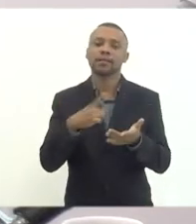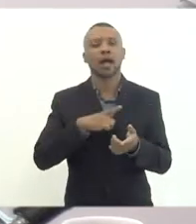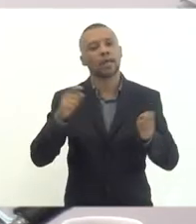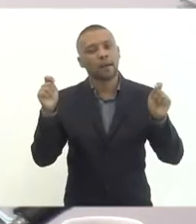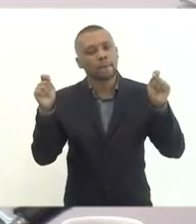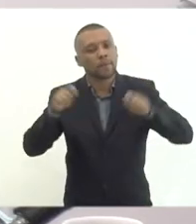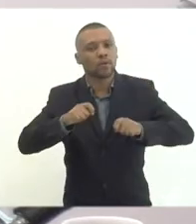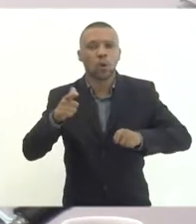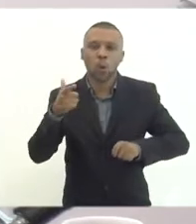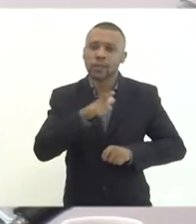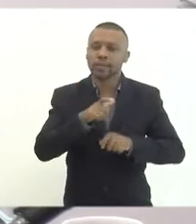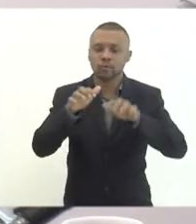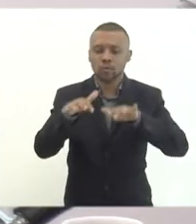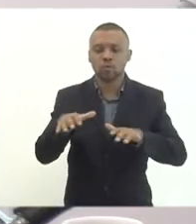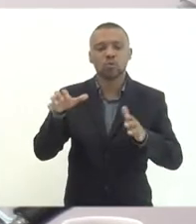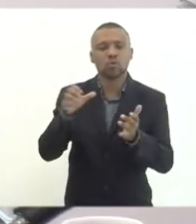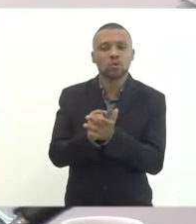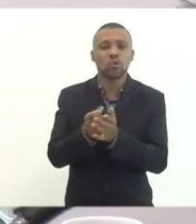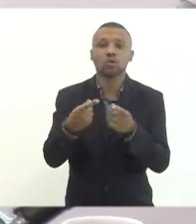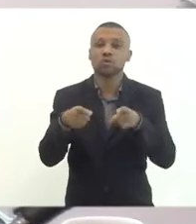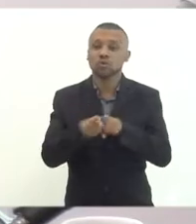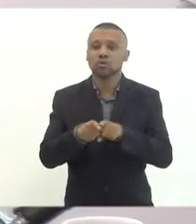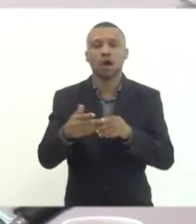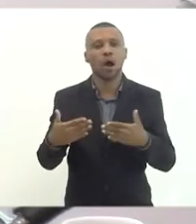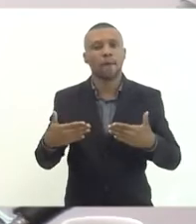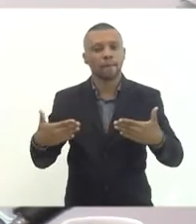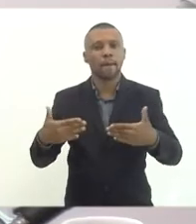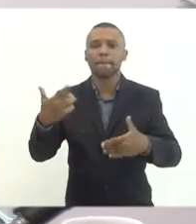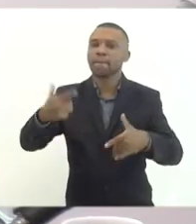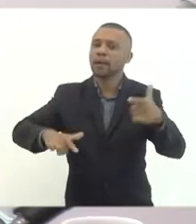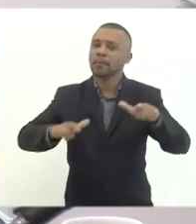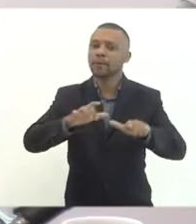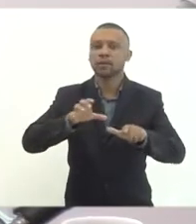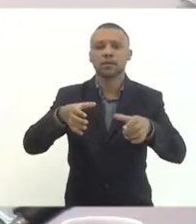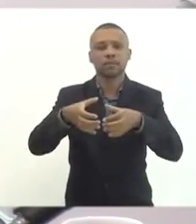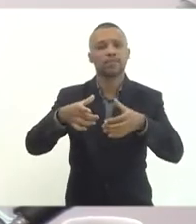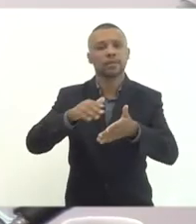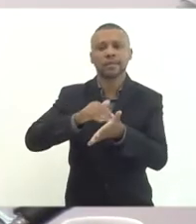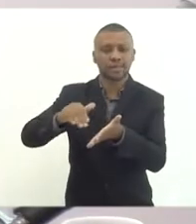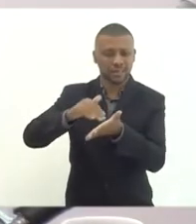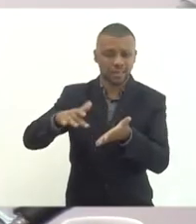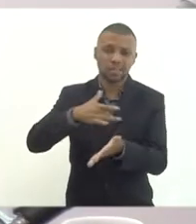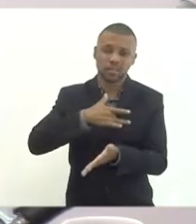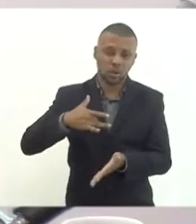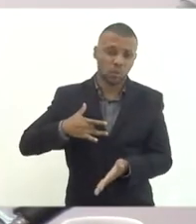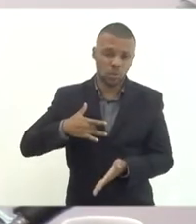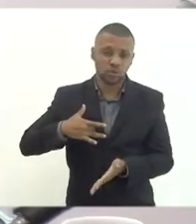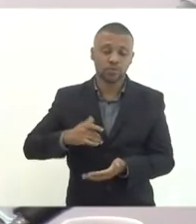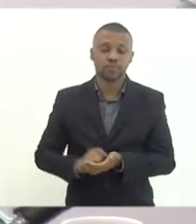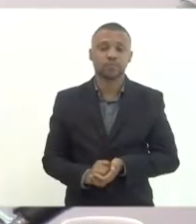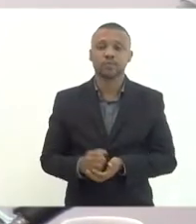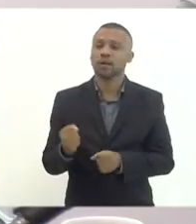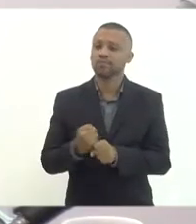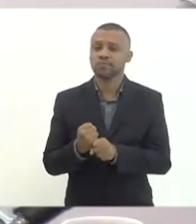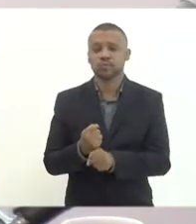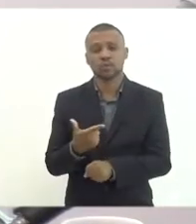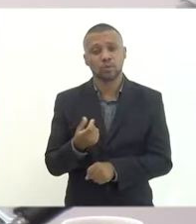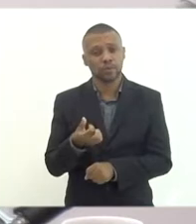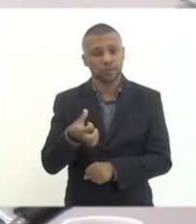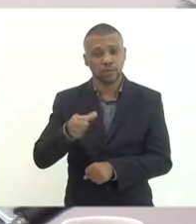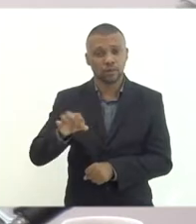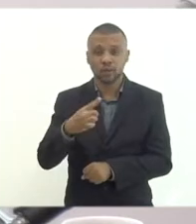conseguir cadastrar um tô Ministério mais equipes e quando enquanto secretaria de estado de saúde em 2019